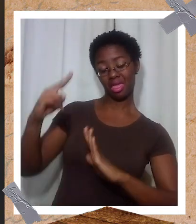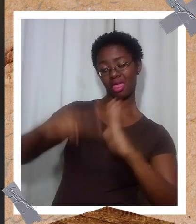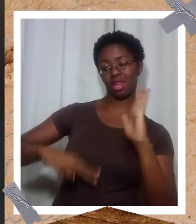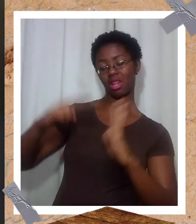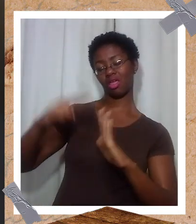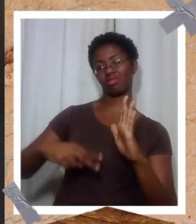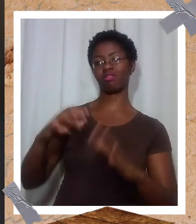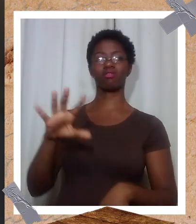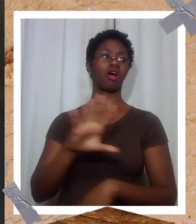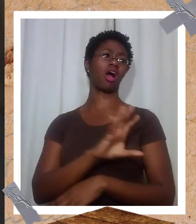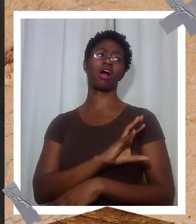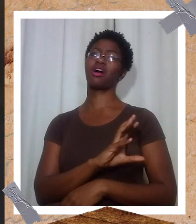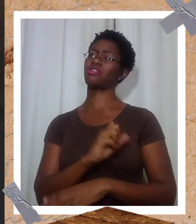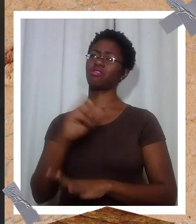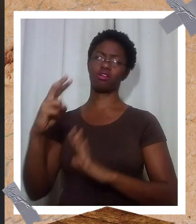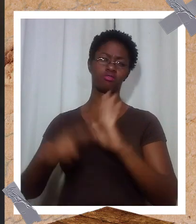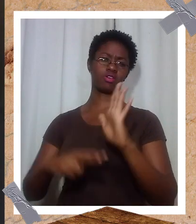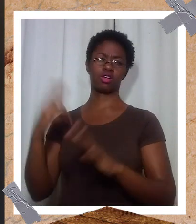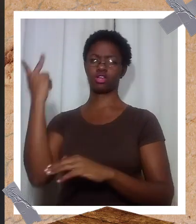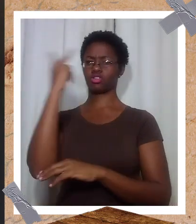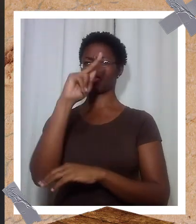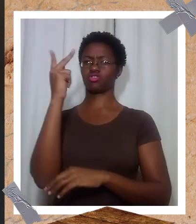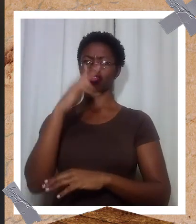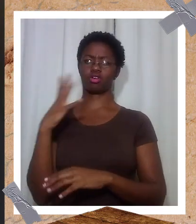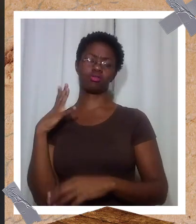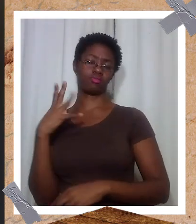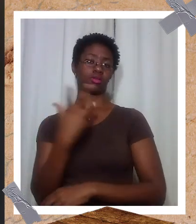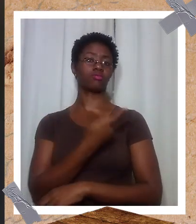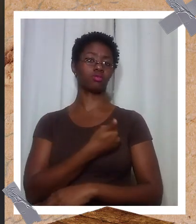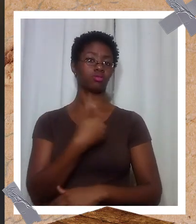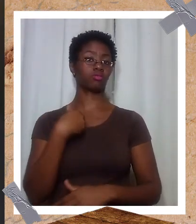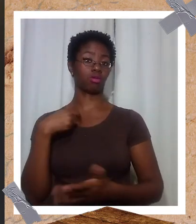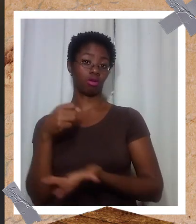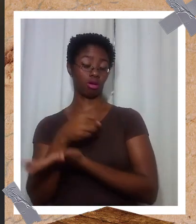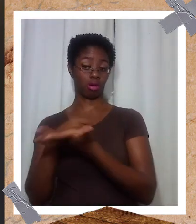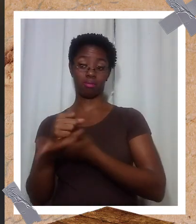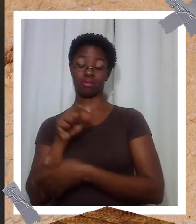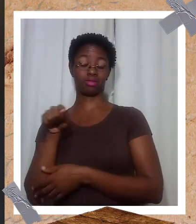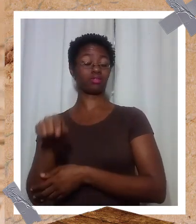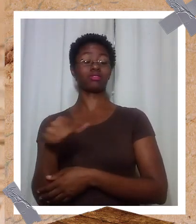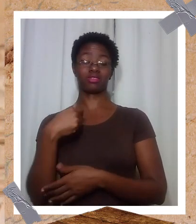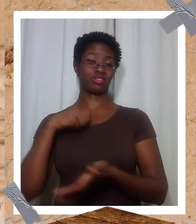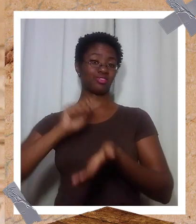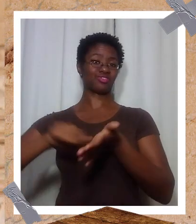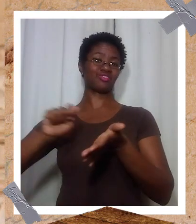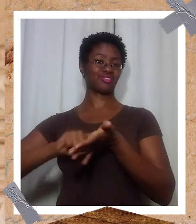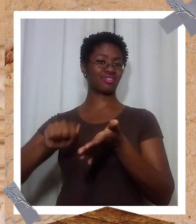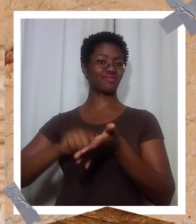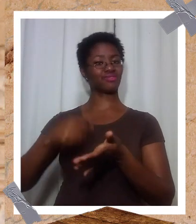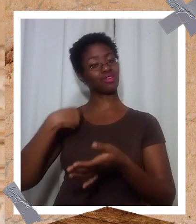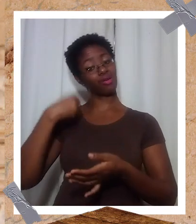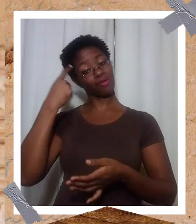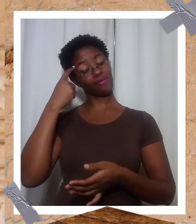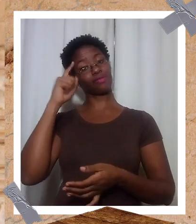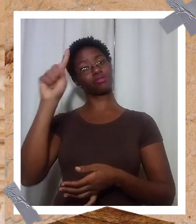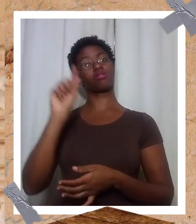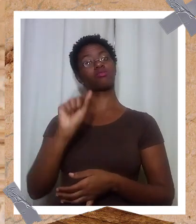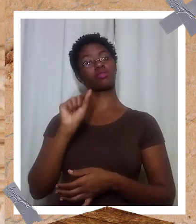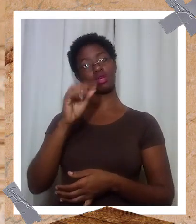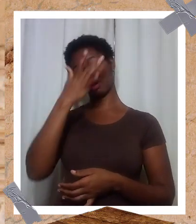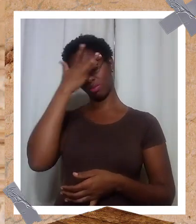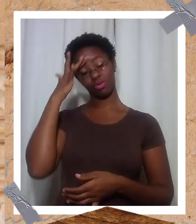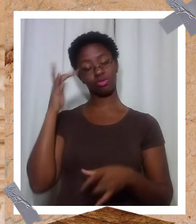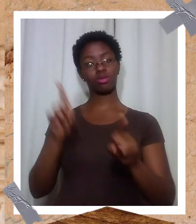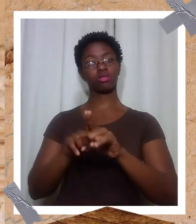gosto muito de ler uma boa história, né? E eu me baseio nisso quando eu estou escrevendo, assim, a minha ideia é que essas pessoas, elas também se